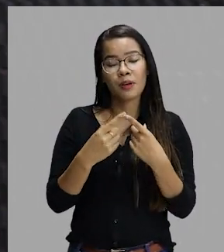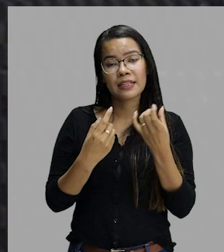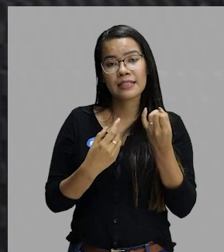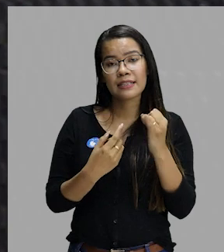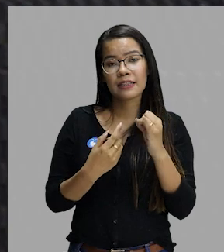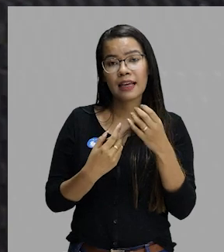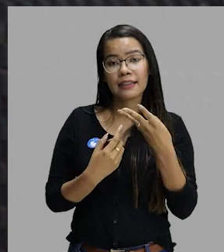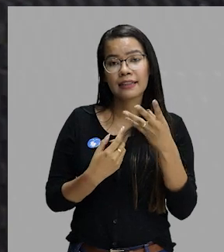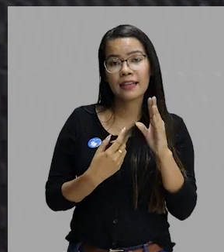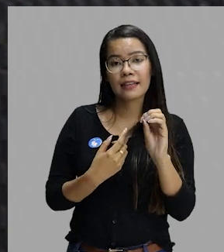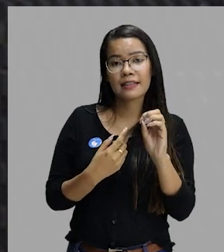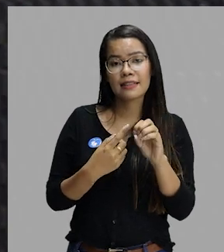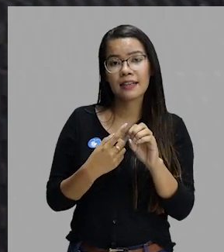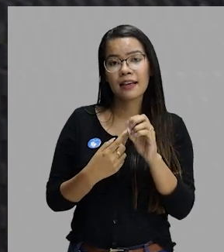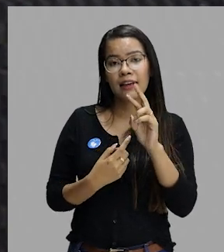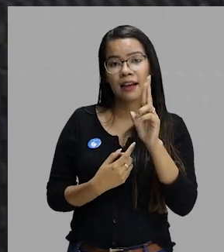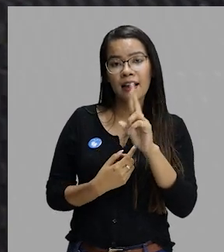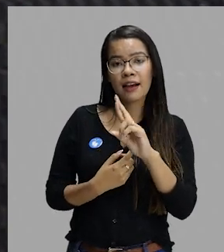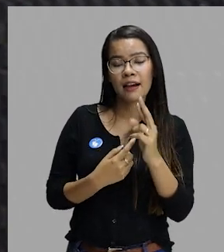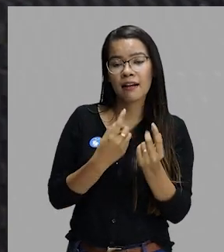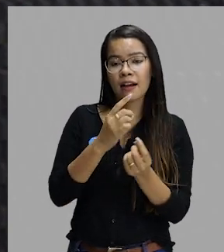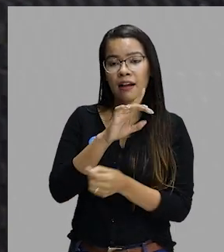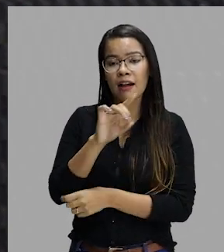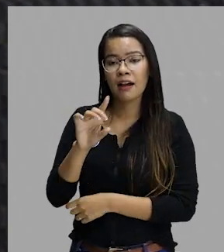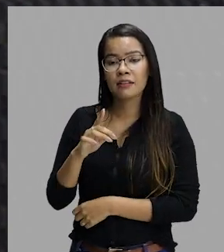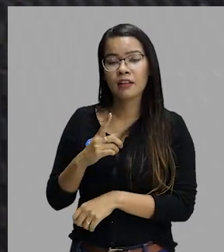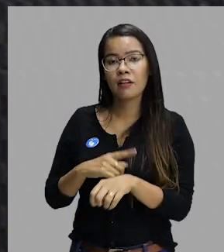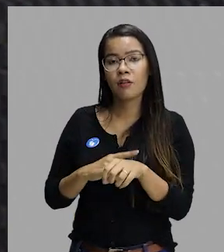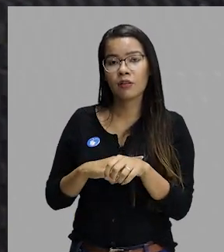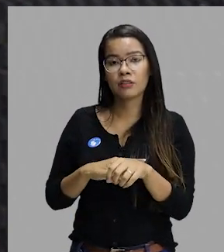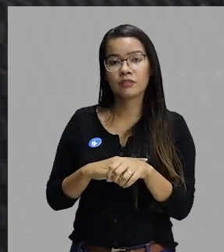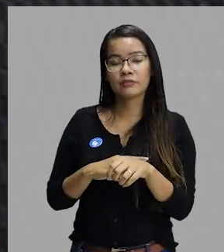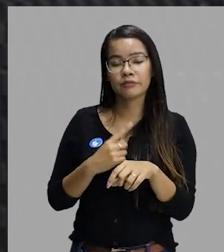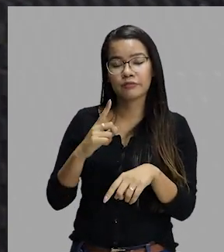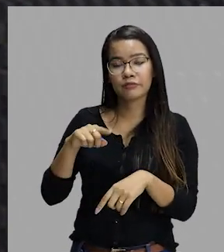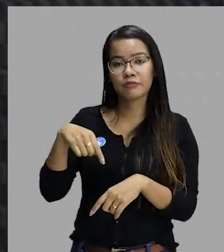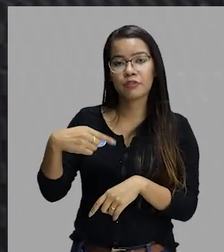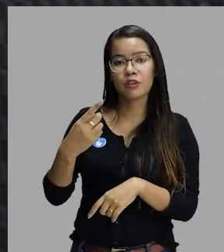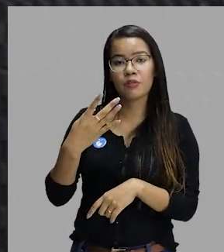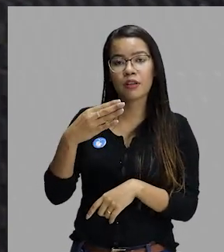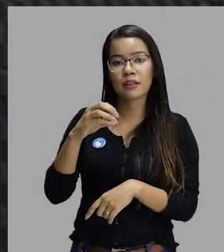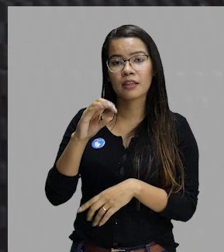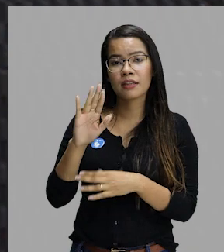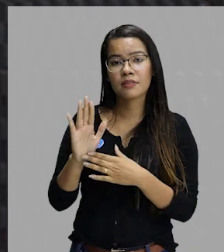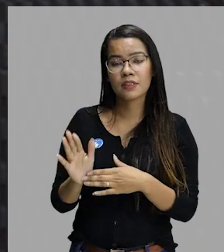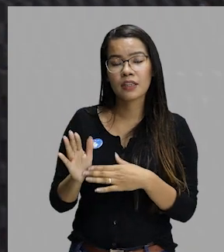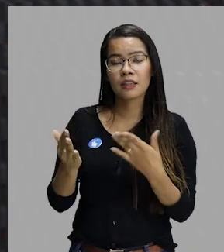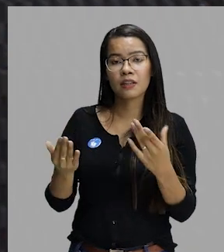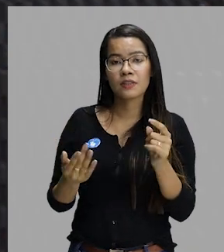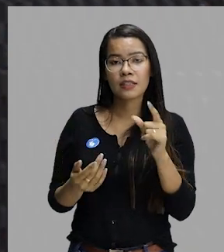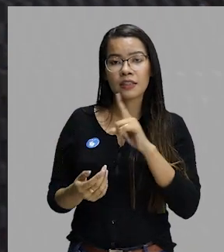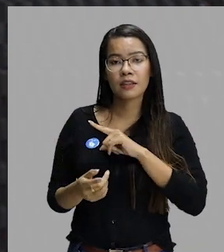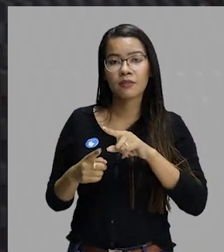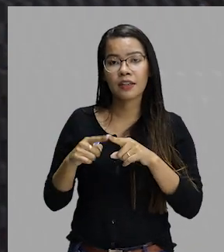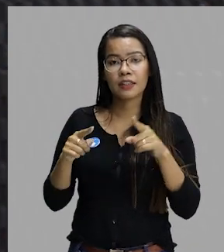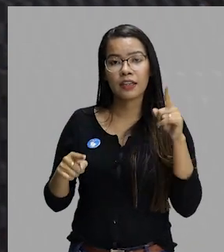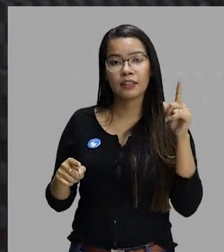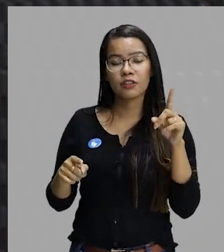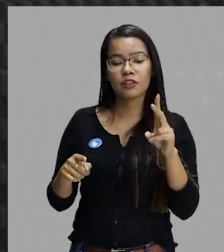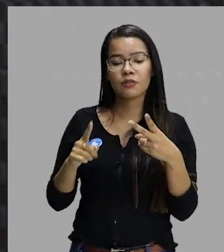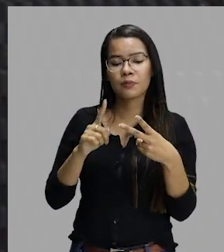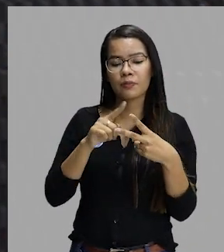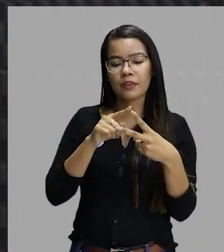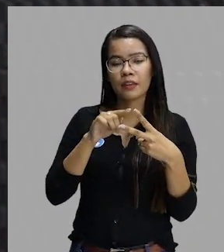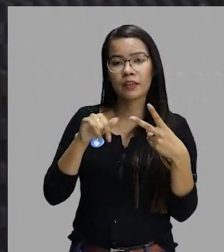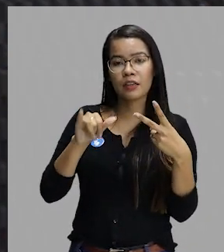cada hora que ele faz o trabalho, fora os R$ 40 que é fixo. Então você tem uma outra variável aqui que é x, que representa,